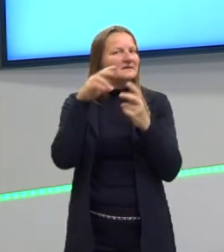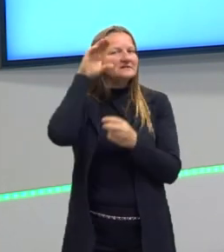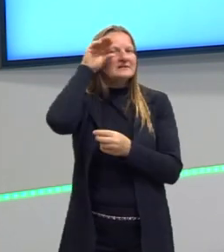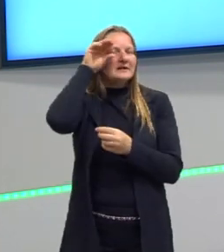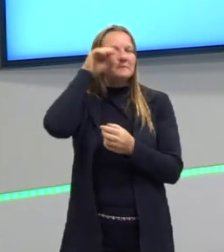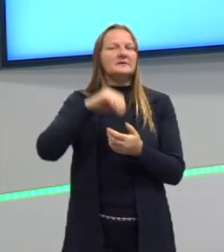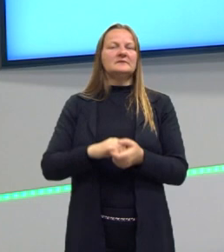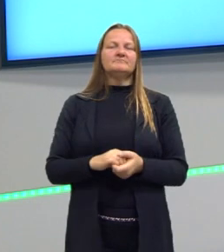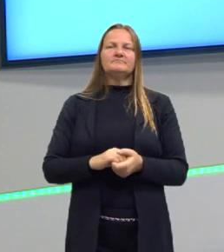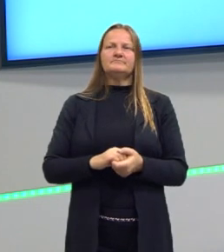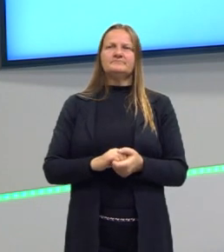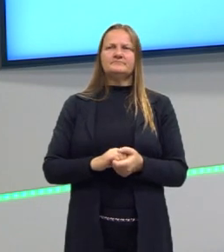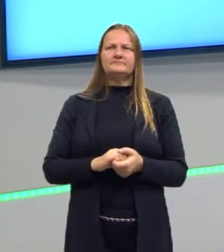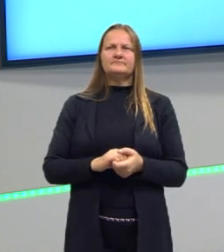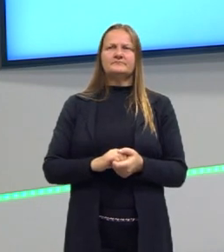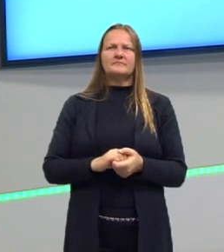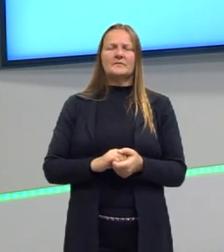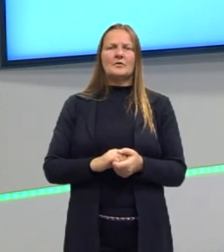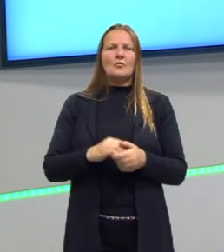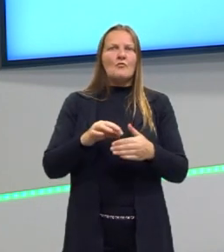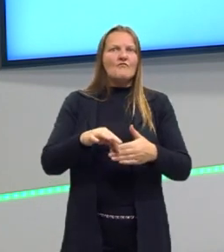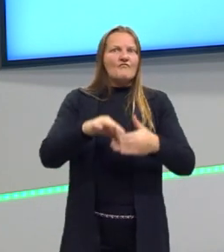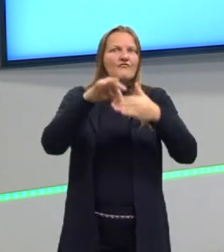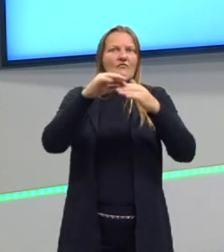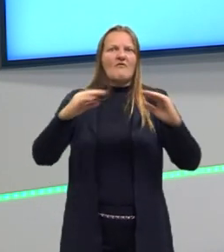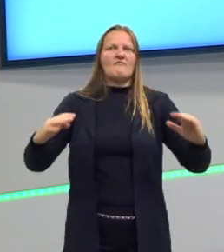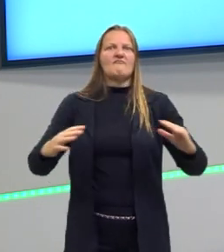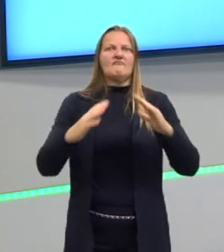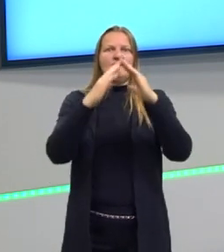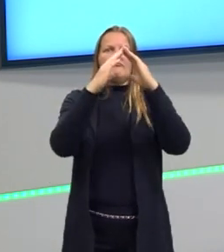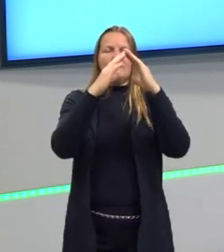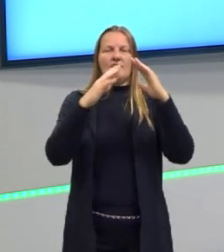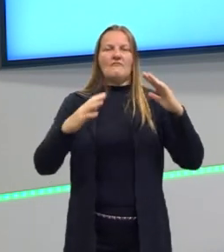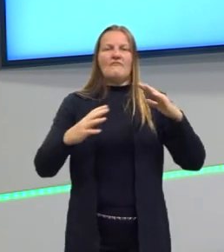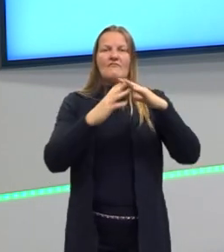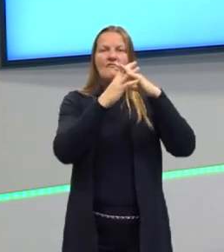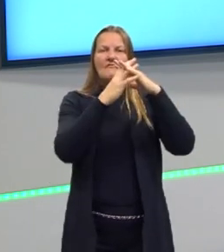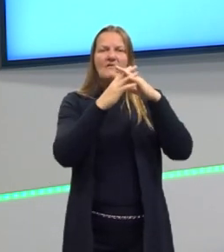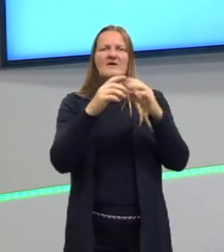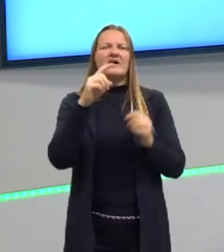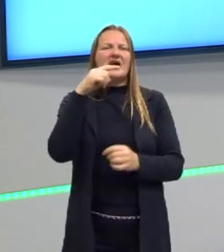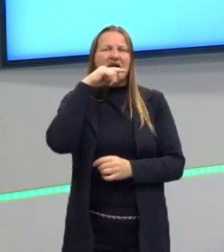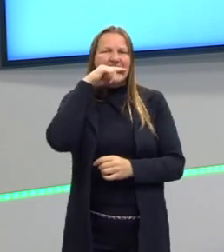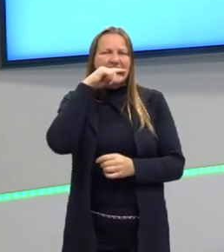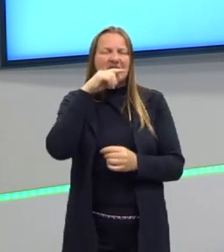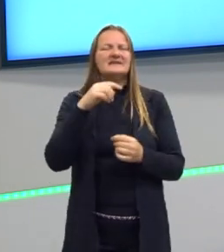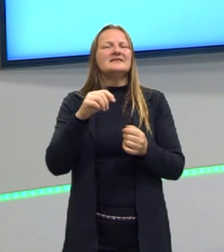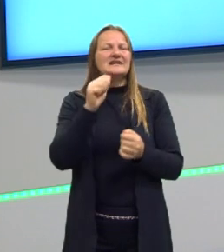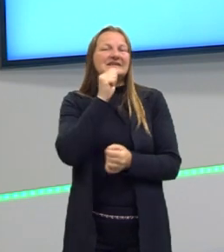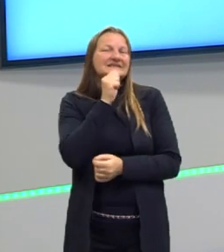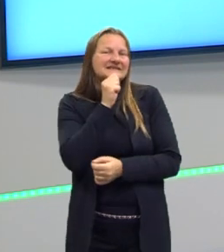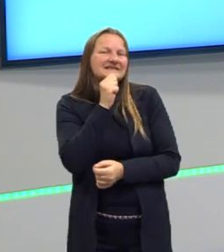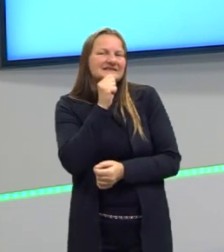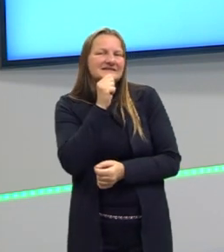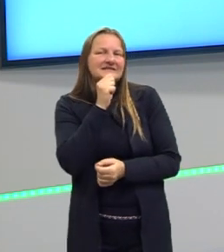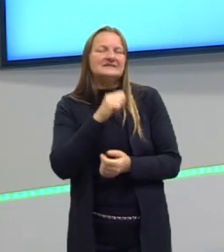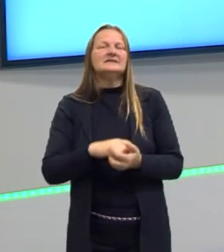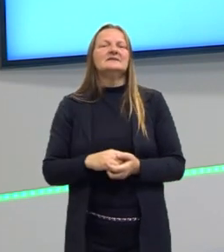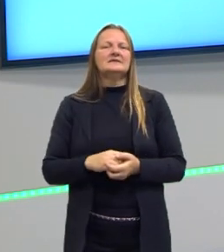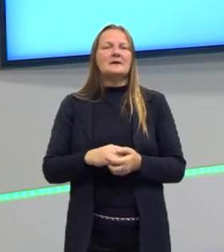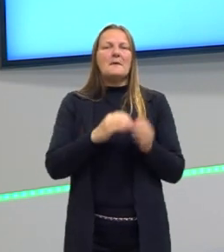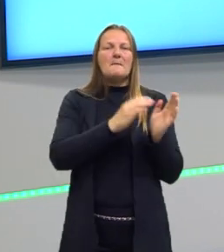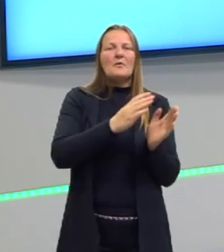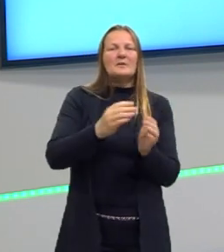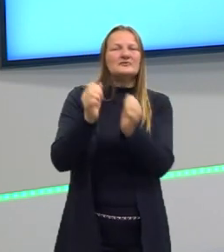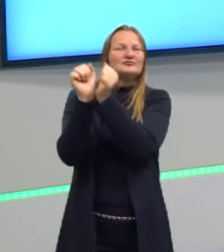uma vez que a o auge do cultivo da cana vai estar aí ainda né em